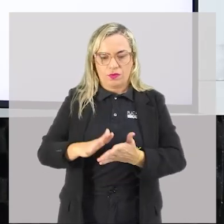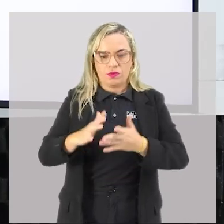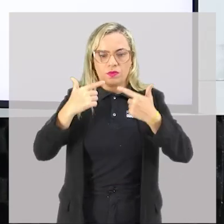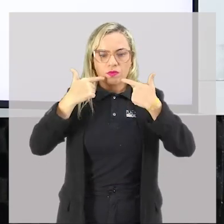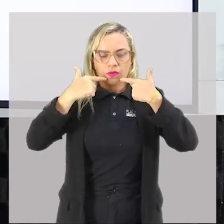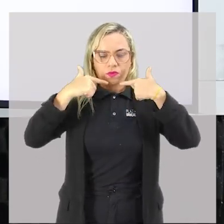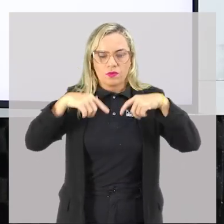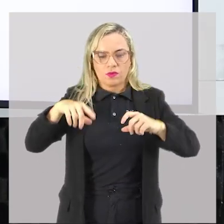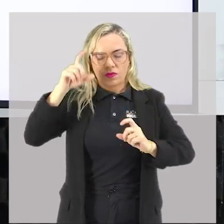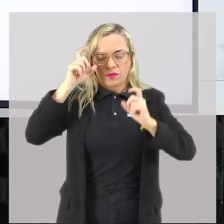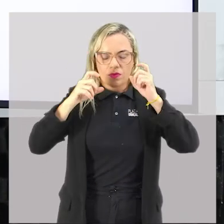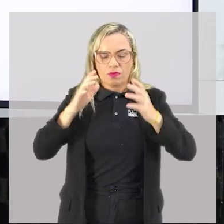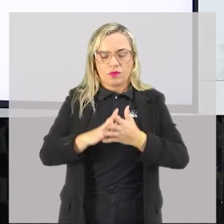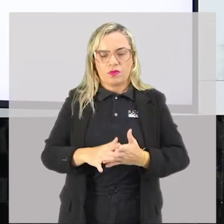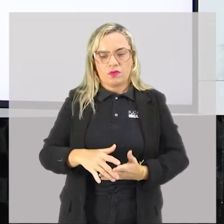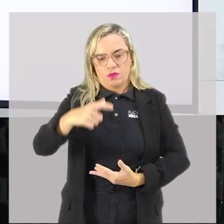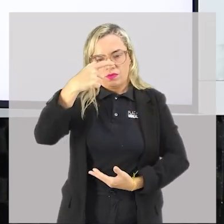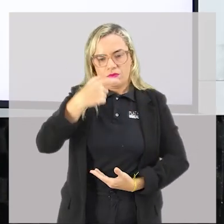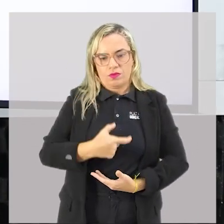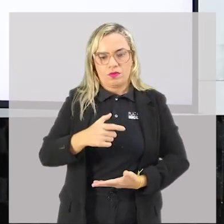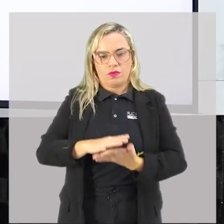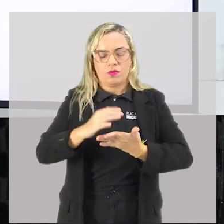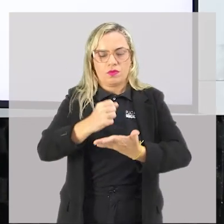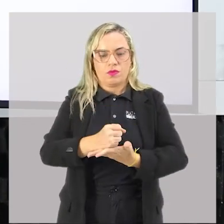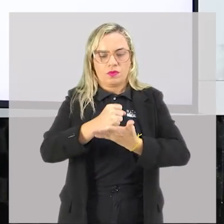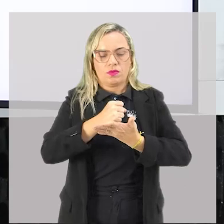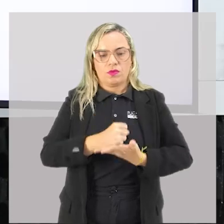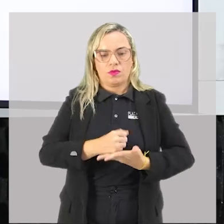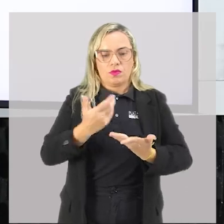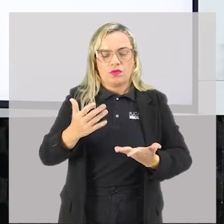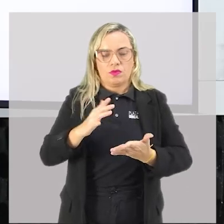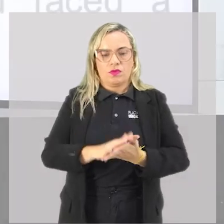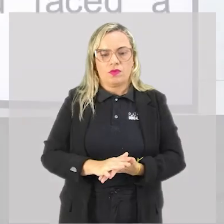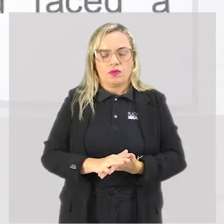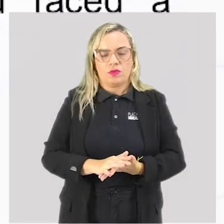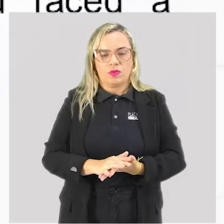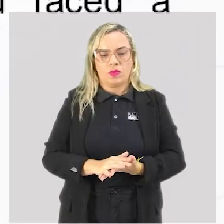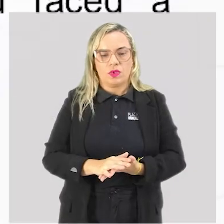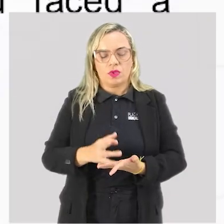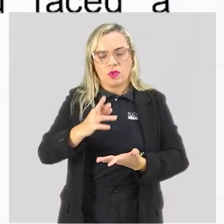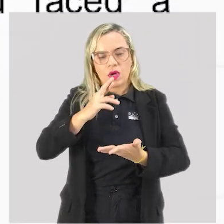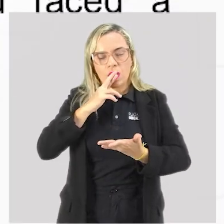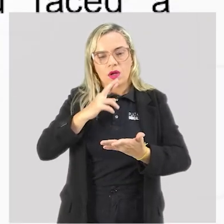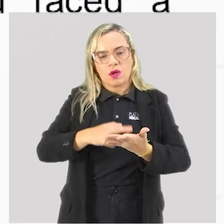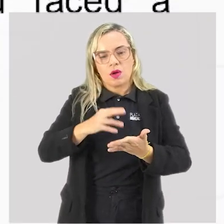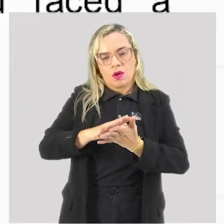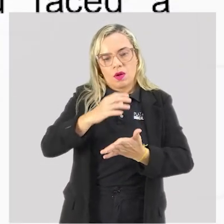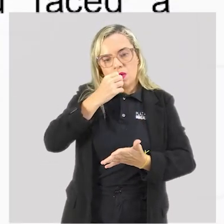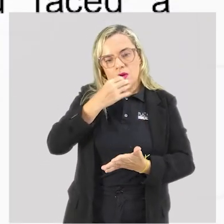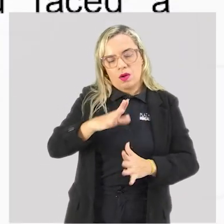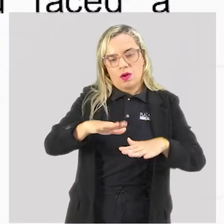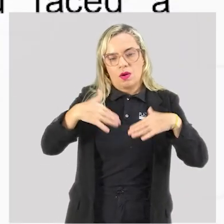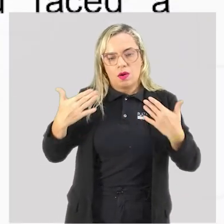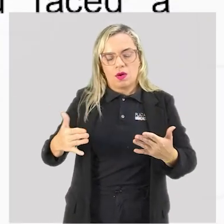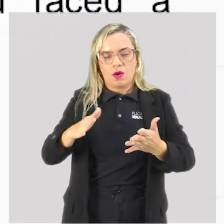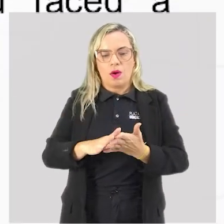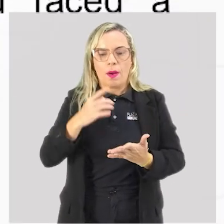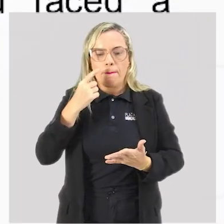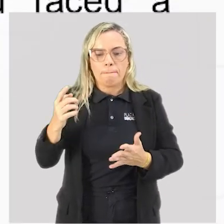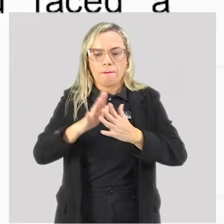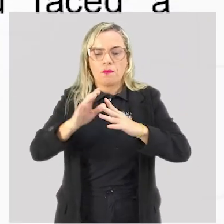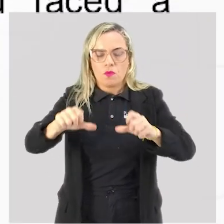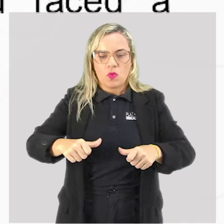e também vai te ajudar a estabelecer ou construir um feedback positivo, né? Então, por exemplo, se você se